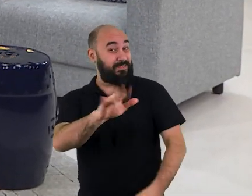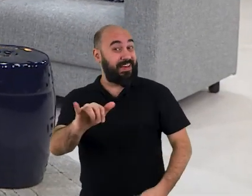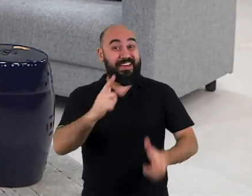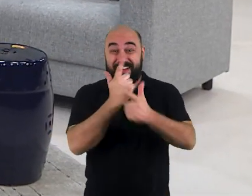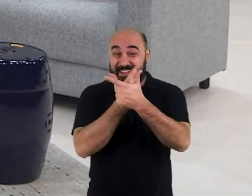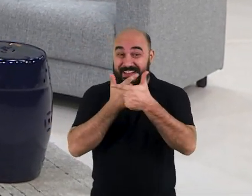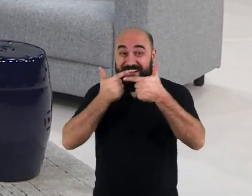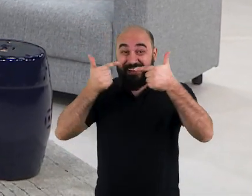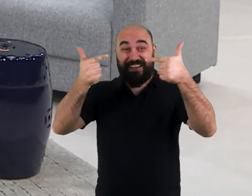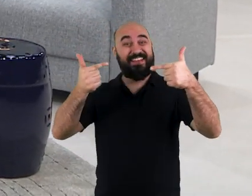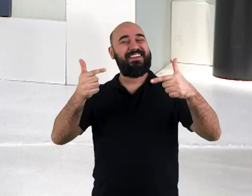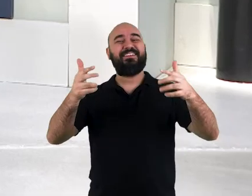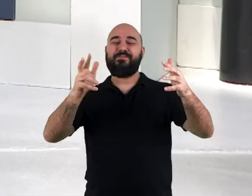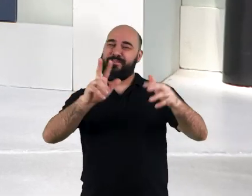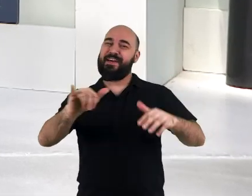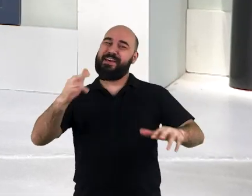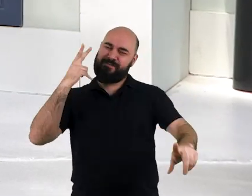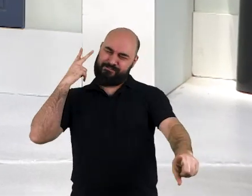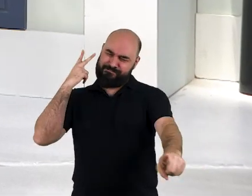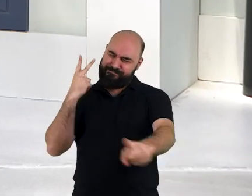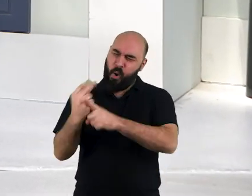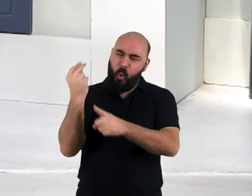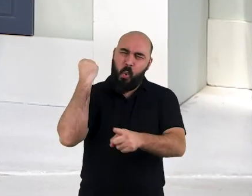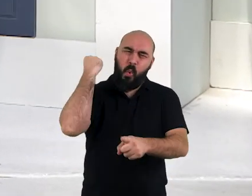sorrir, você vai